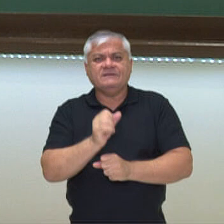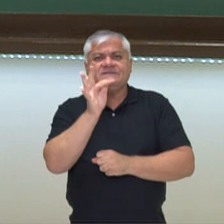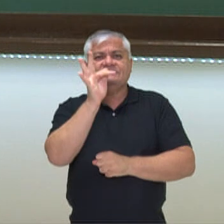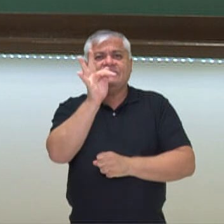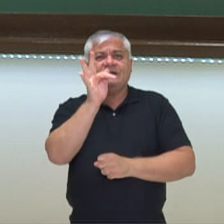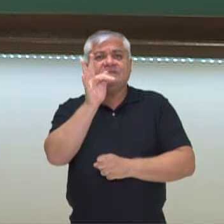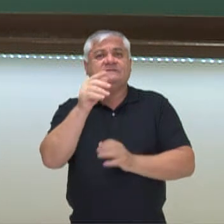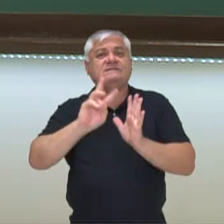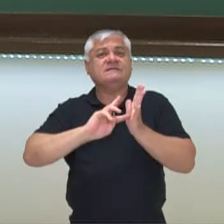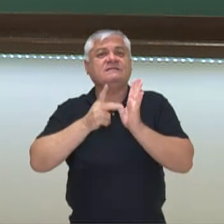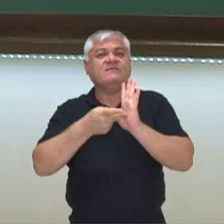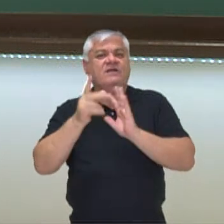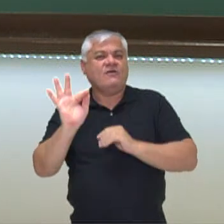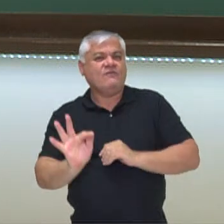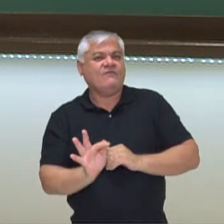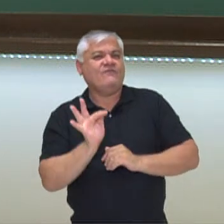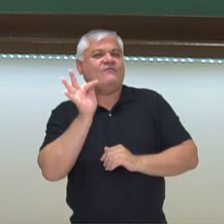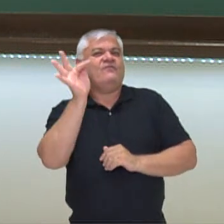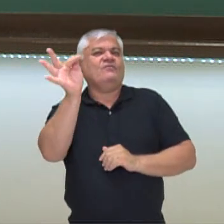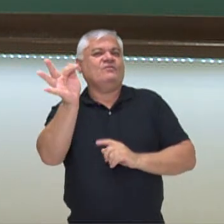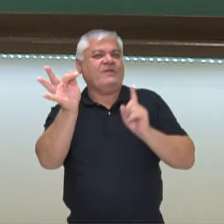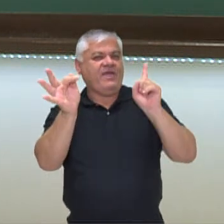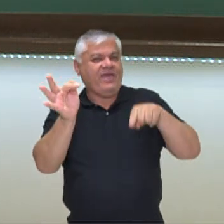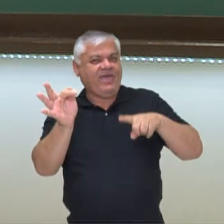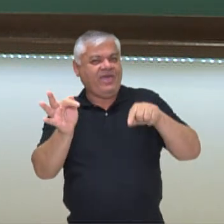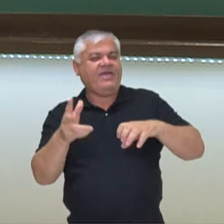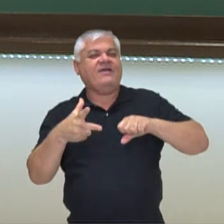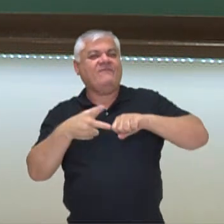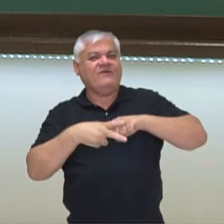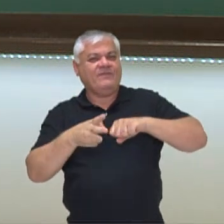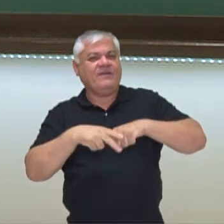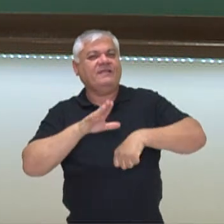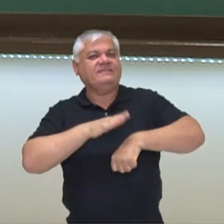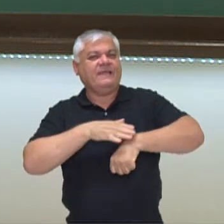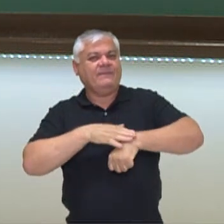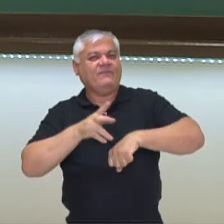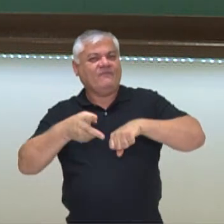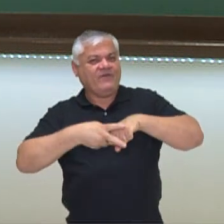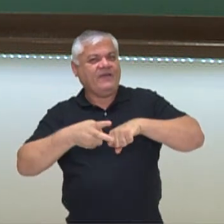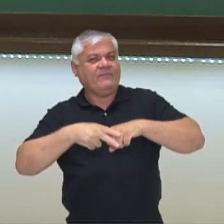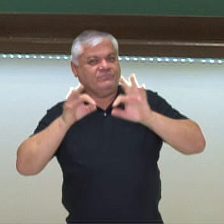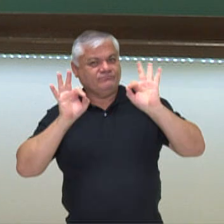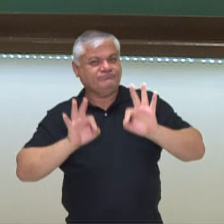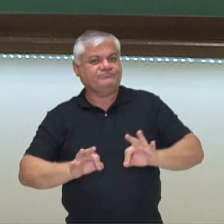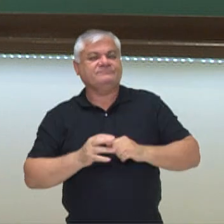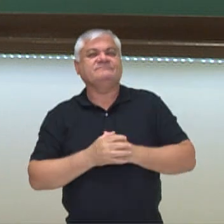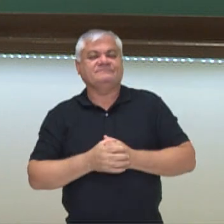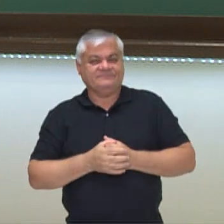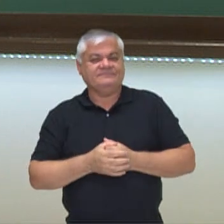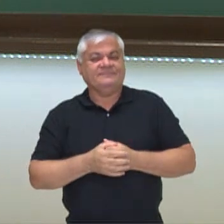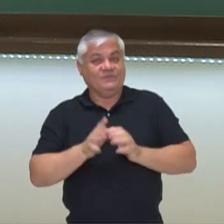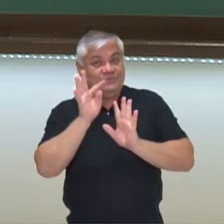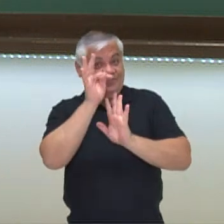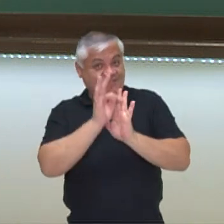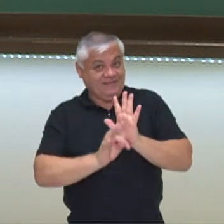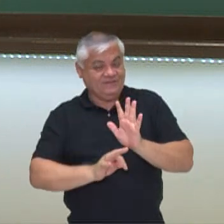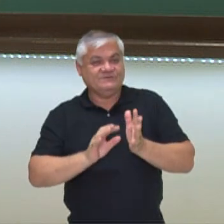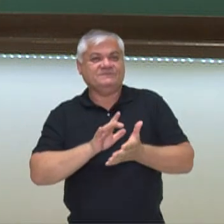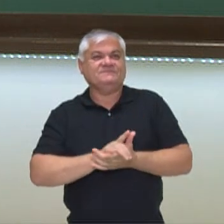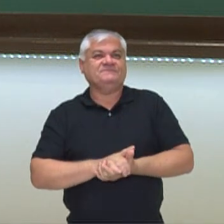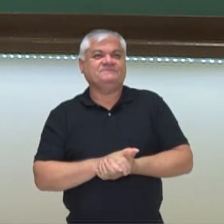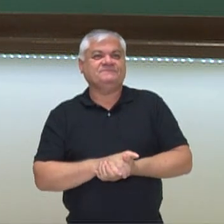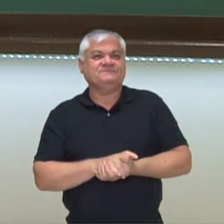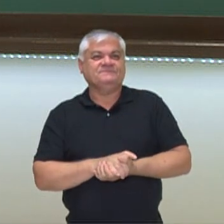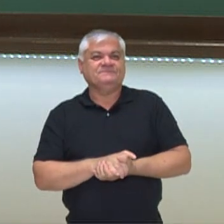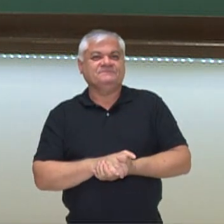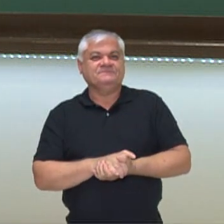futuro, você já sabe qual é a verbal tense, qual é o tempo verbal do nosso texto, do nosso poema.